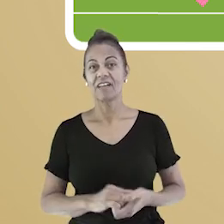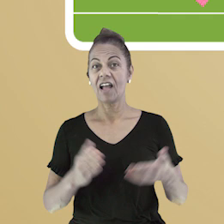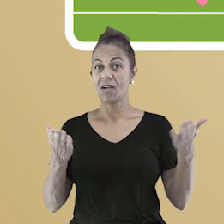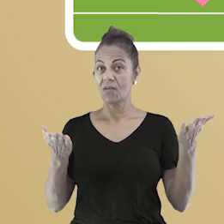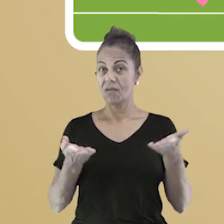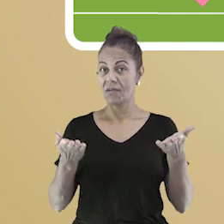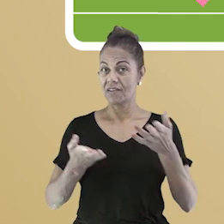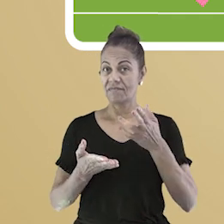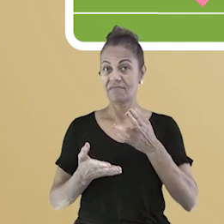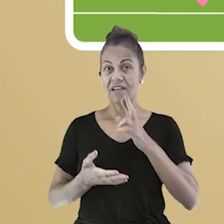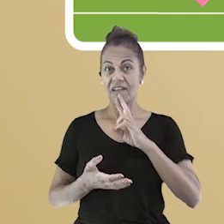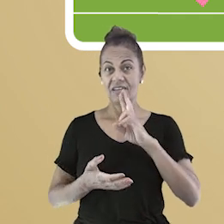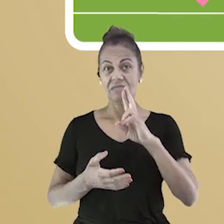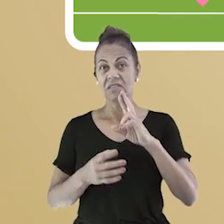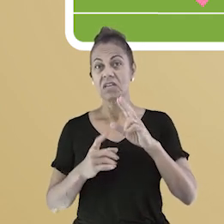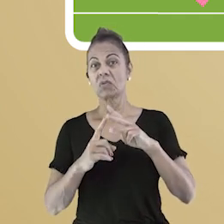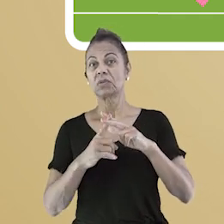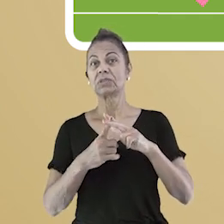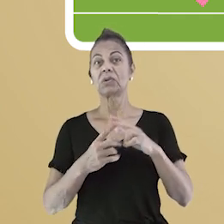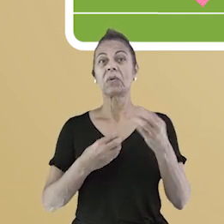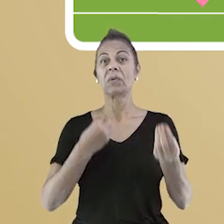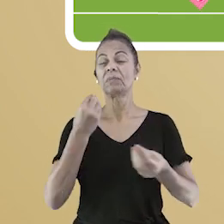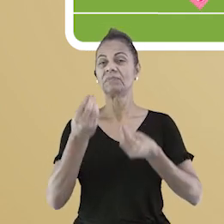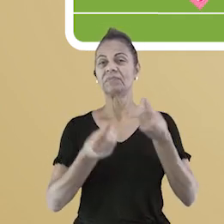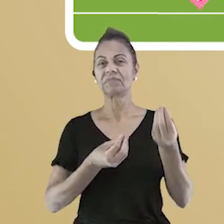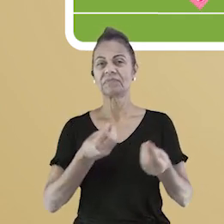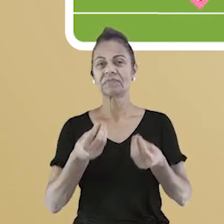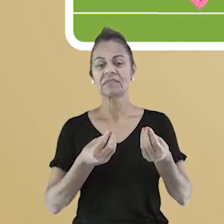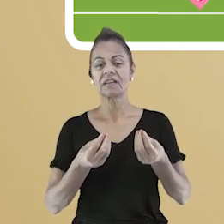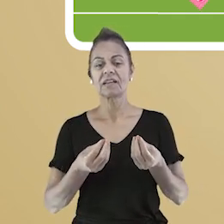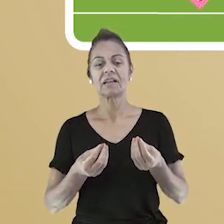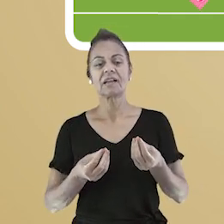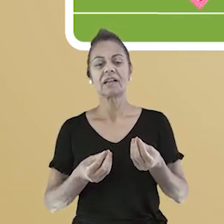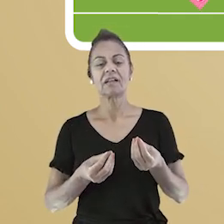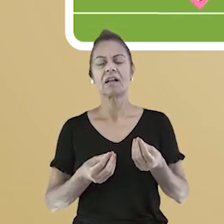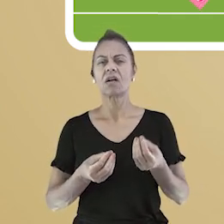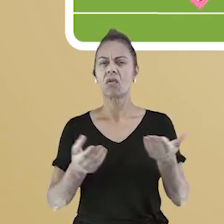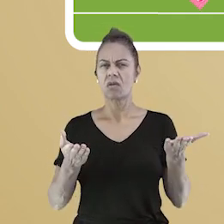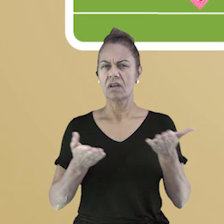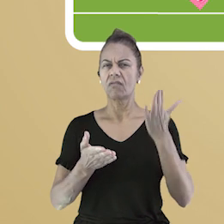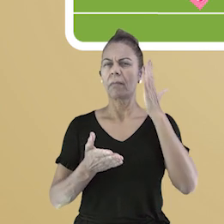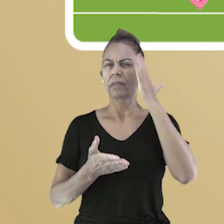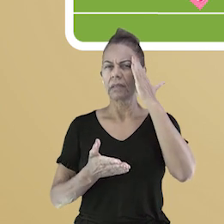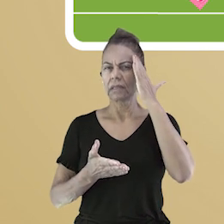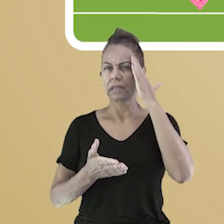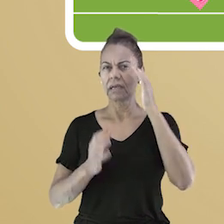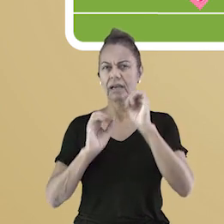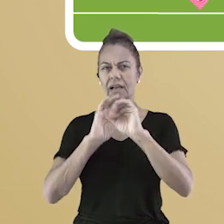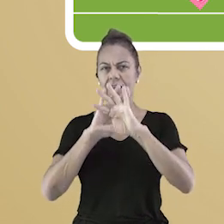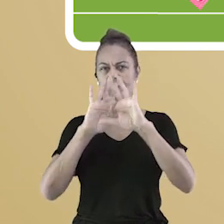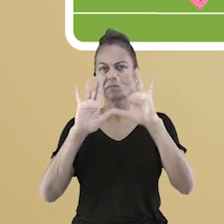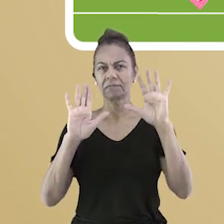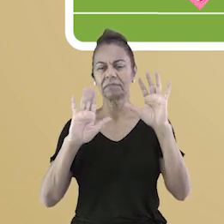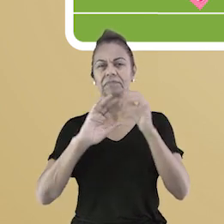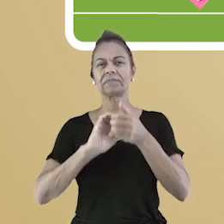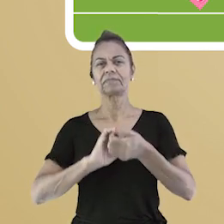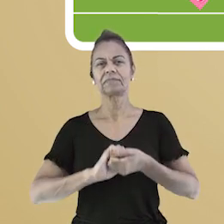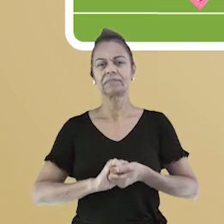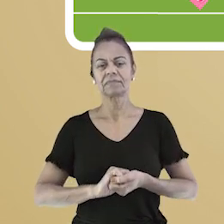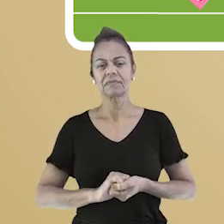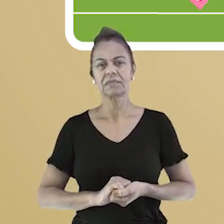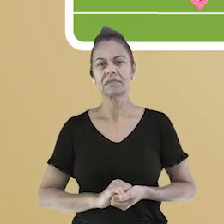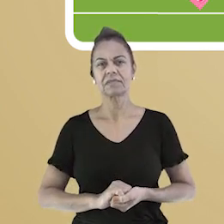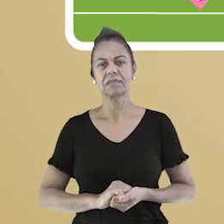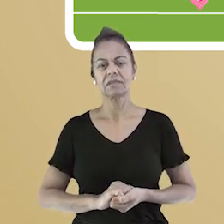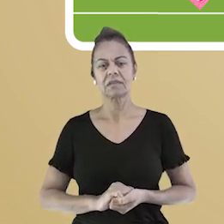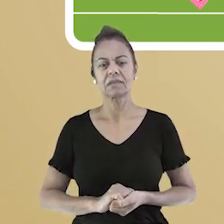Estamos de volta e temos a nossa correção aqui na tela. O que vai acontecer agora? A gente vai dar uma olhadinha e